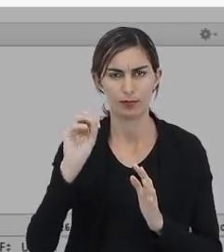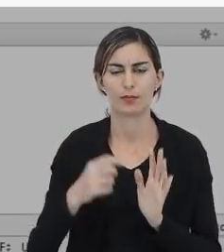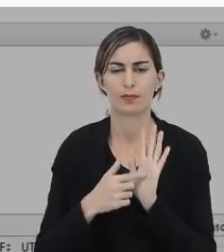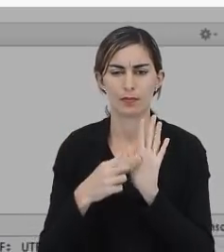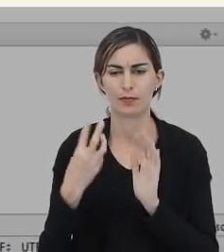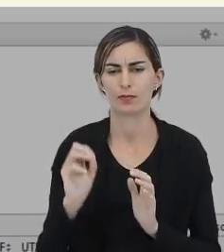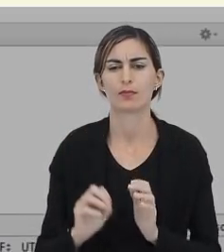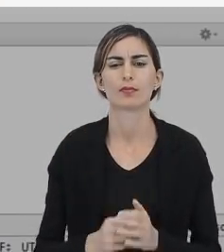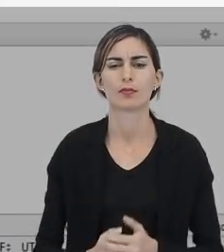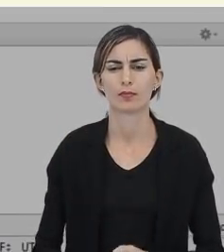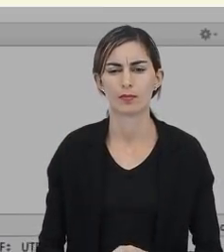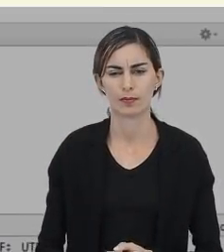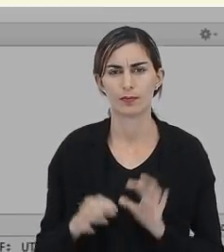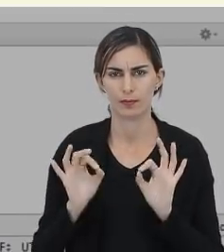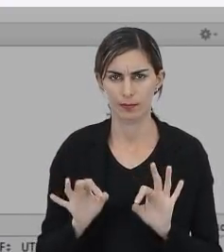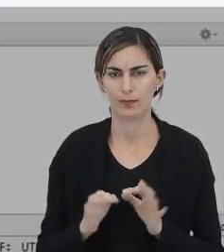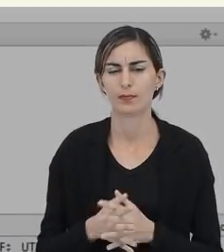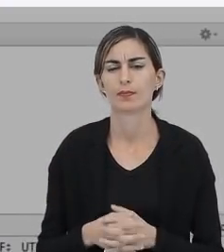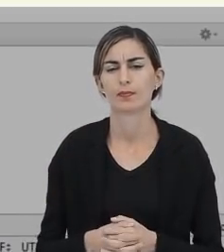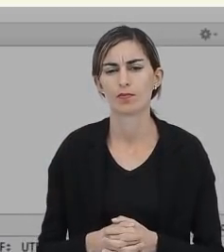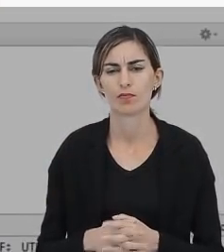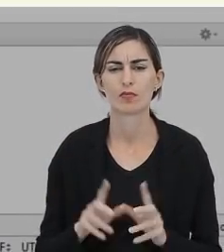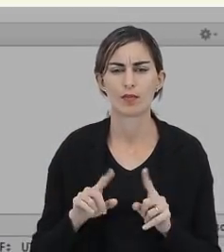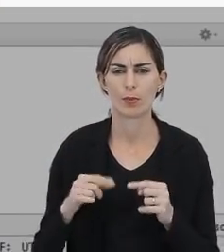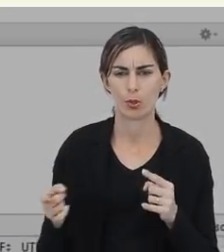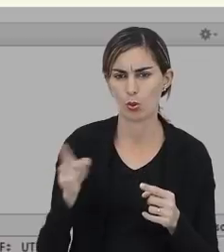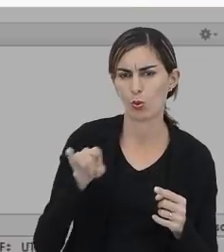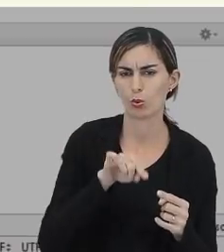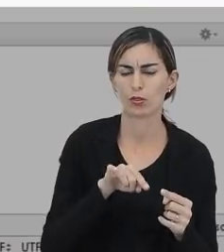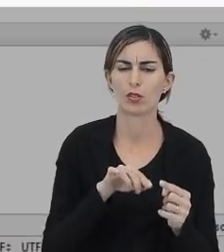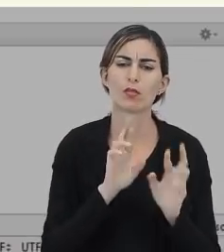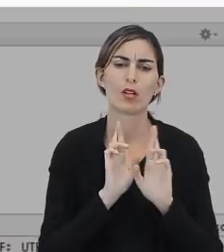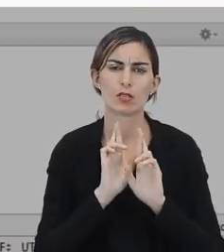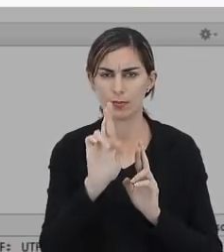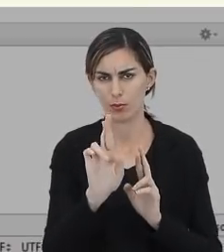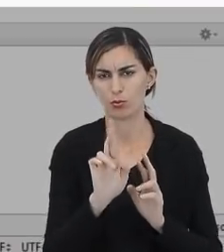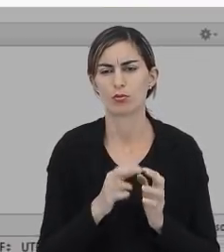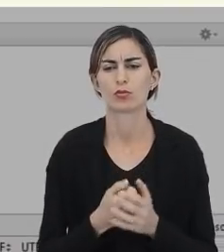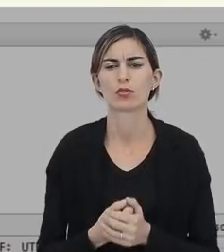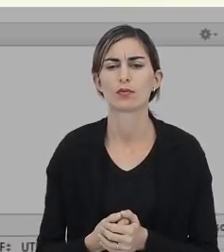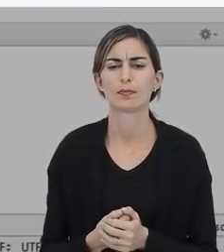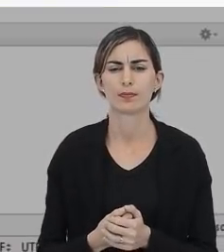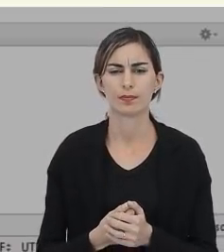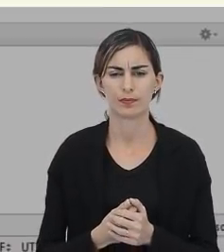30, certo? Vamos rodar e ver o resultado.